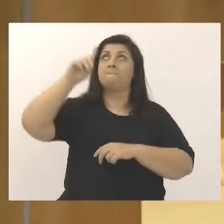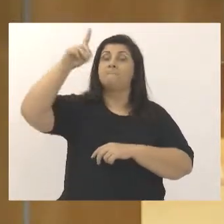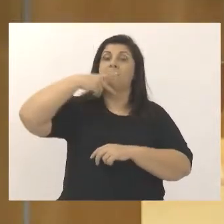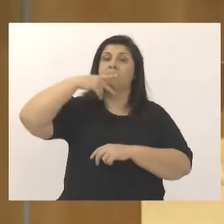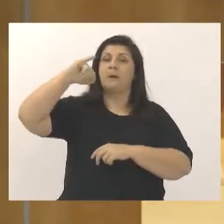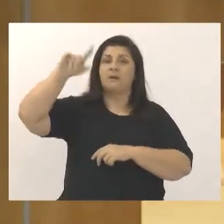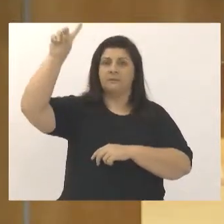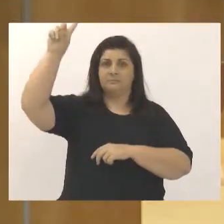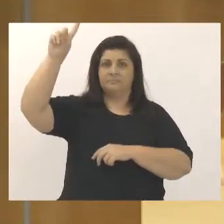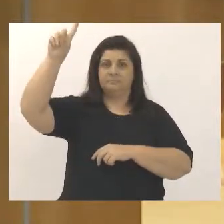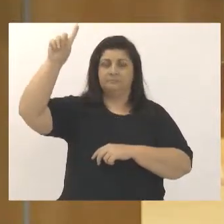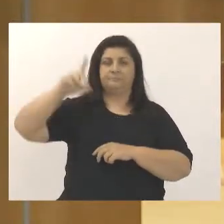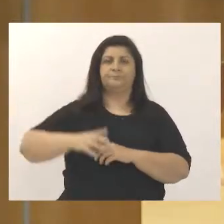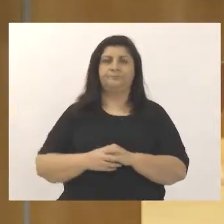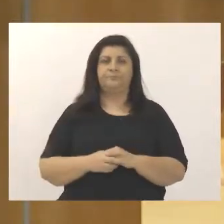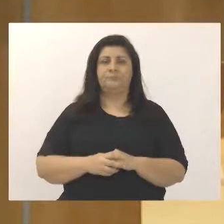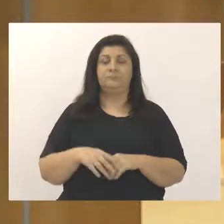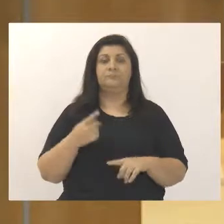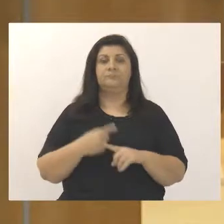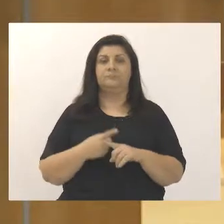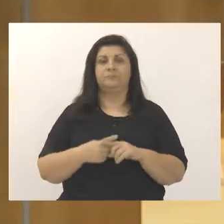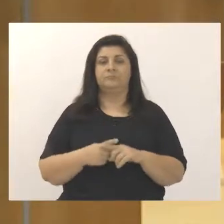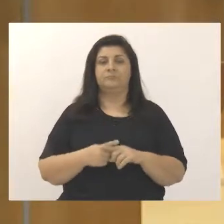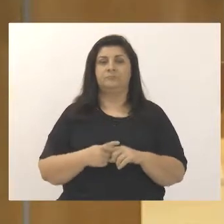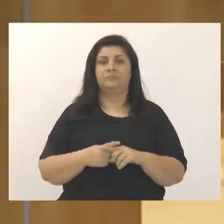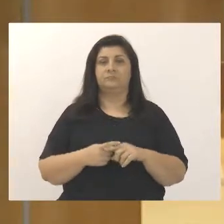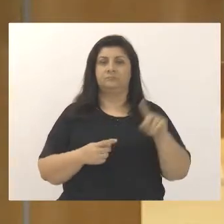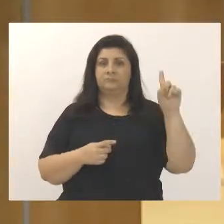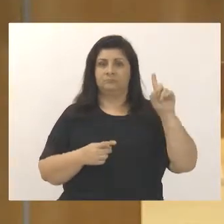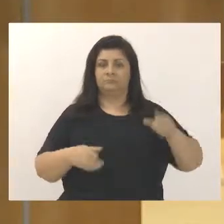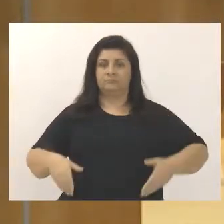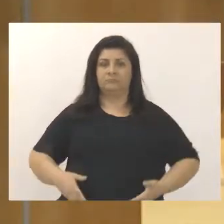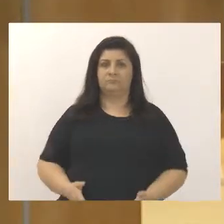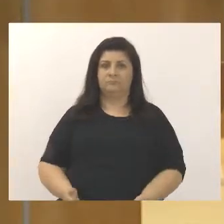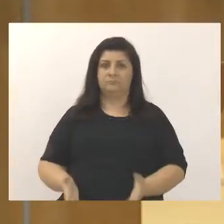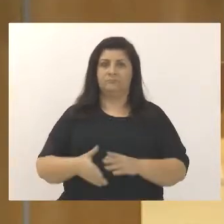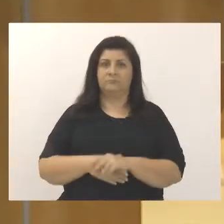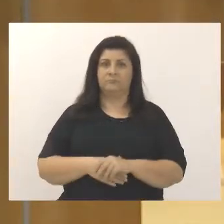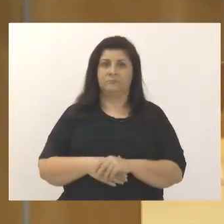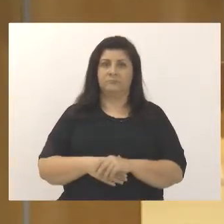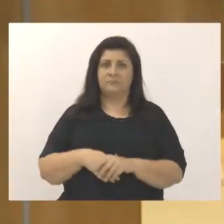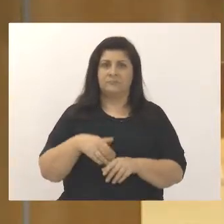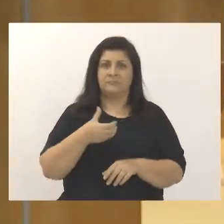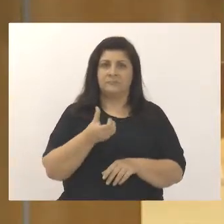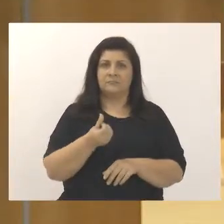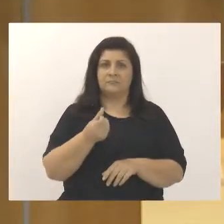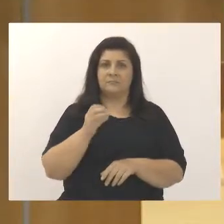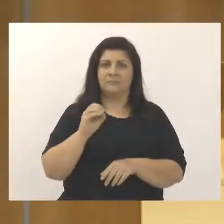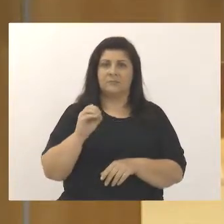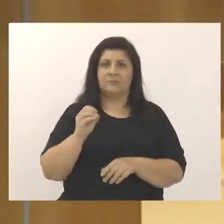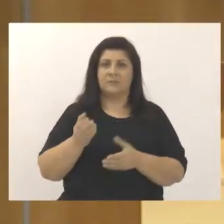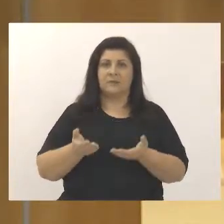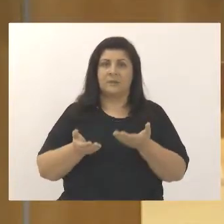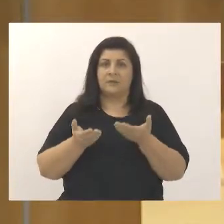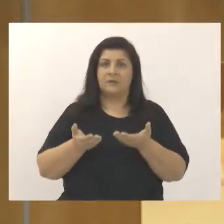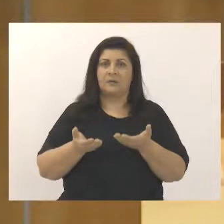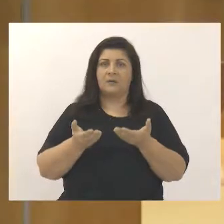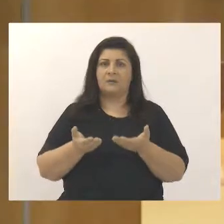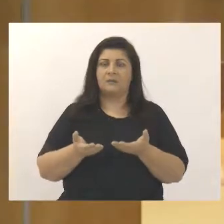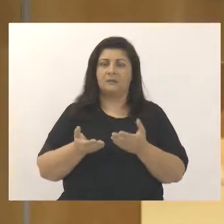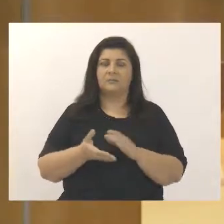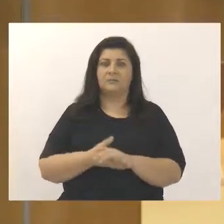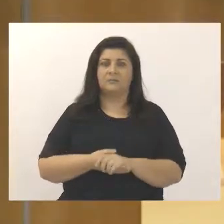cima. Porque quando esse vereador aqui nasceu, eu nasci com 600 gramas. O doutor Telmo falou assim, eu não